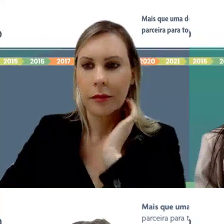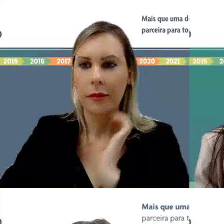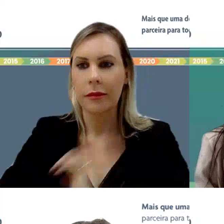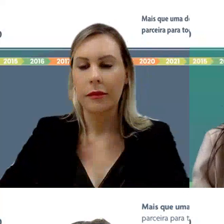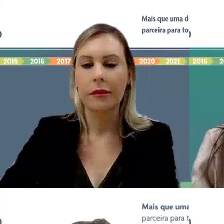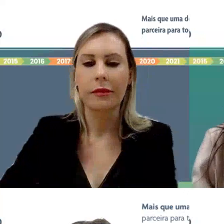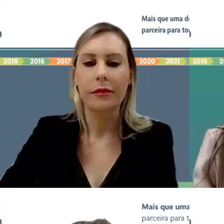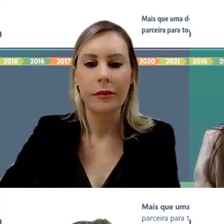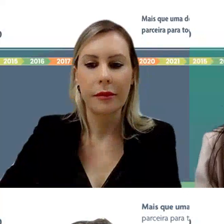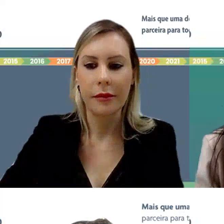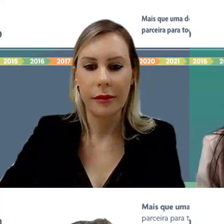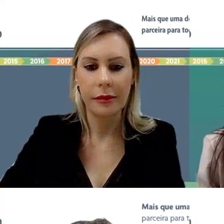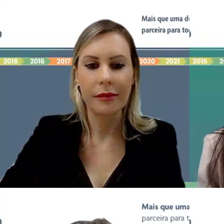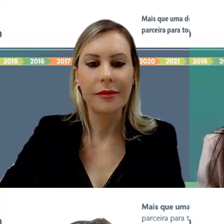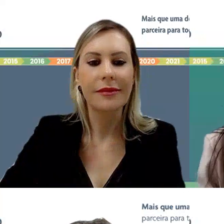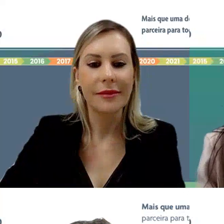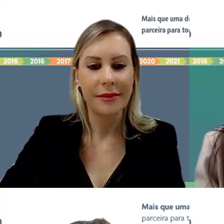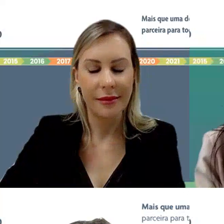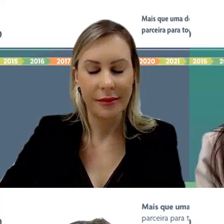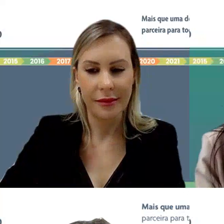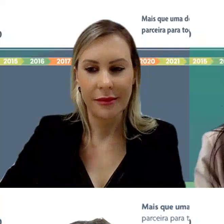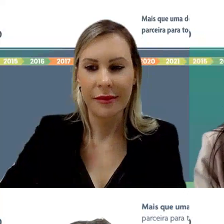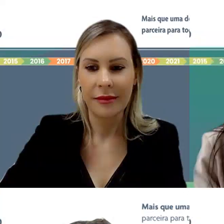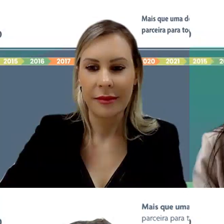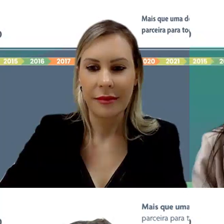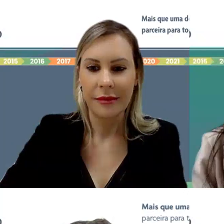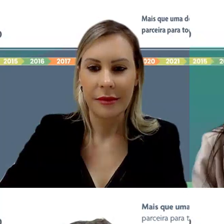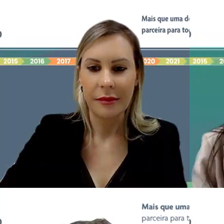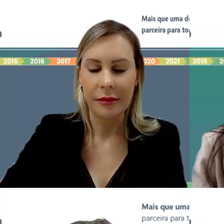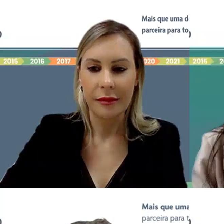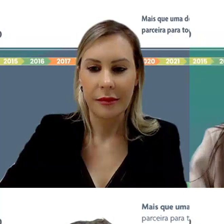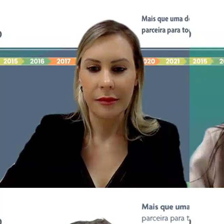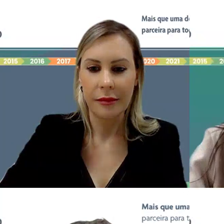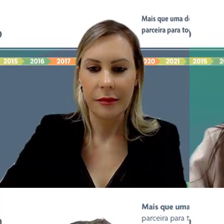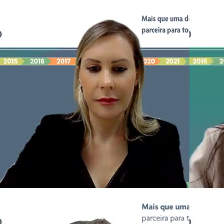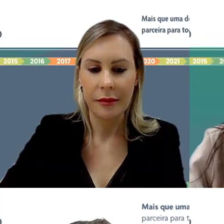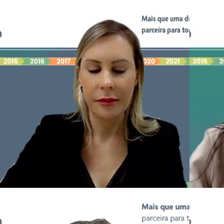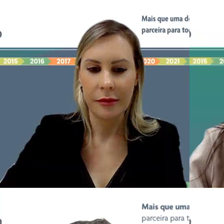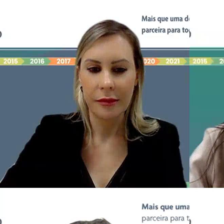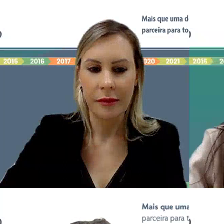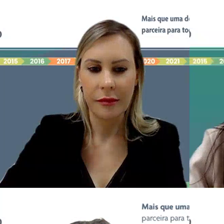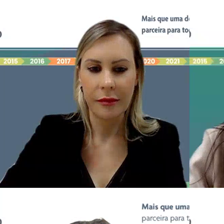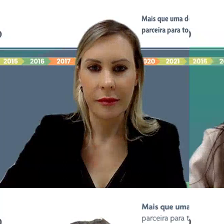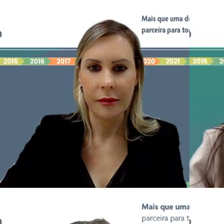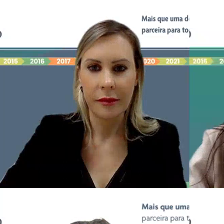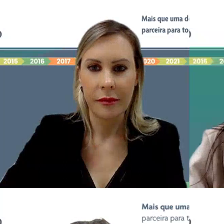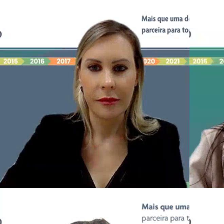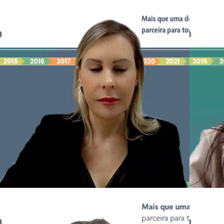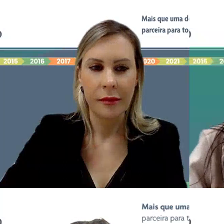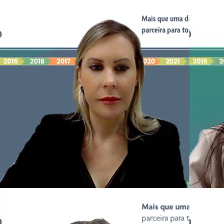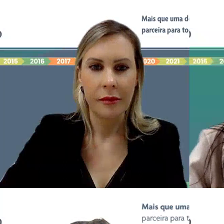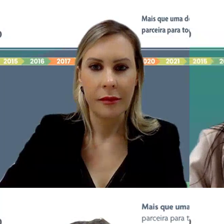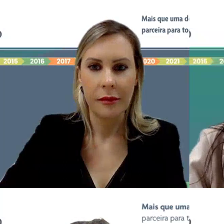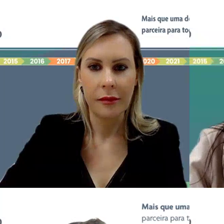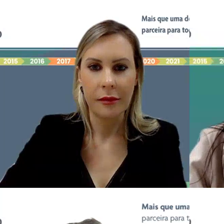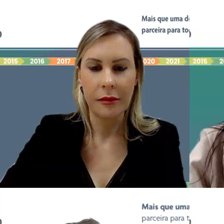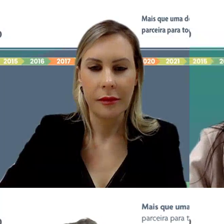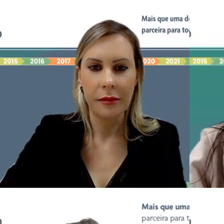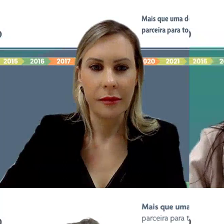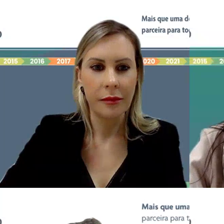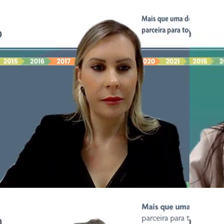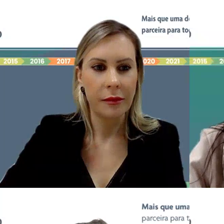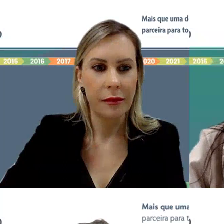Bom, boa tarde a todos e a todas, né? Quero agradecer ao pessoal da FUNSPRESP, o qual nos abrilhanta hoje